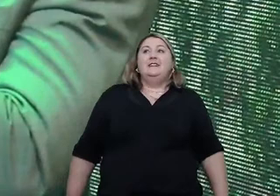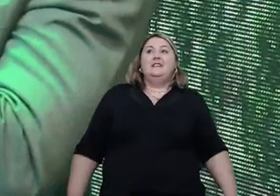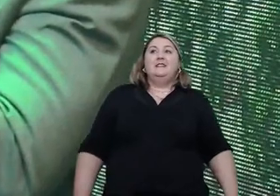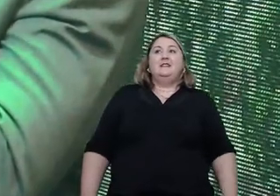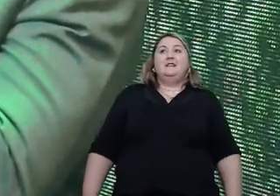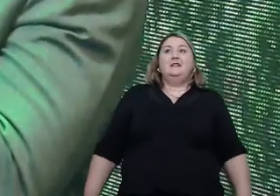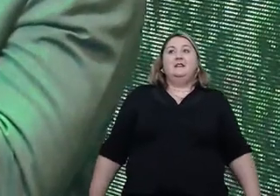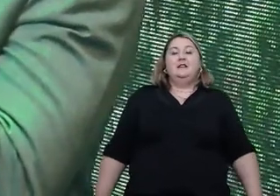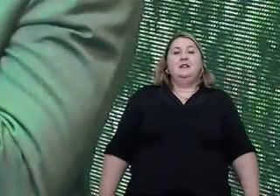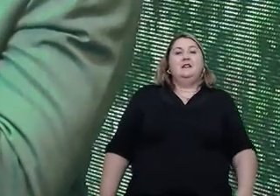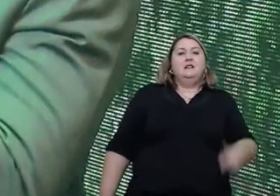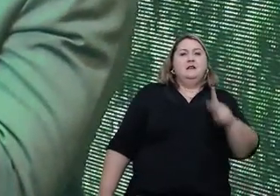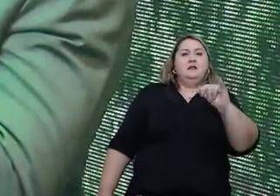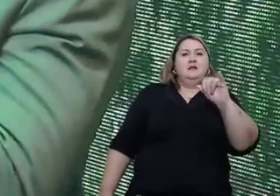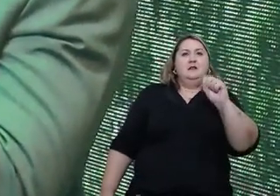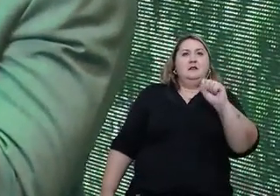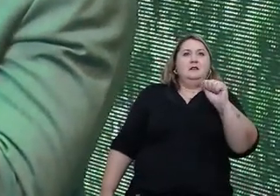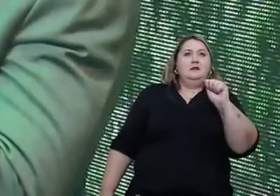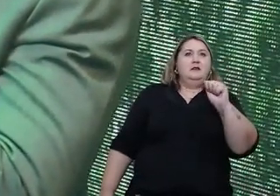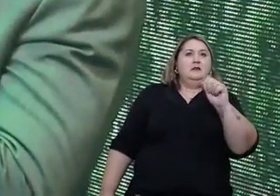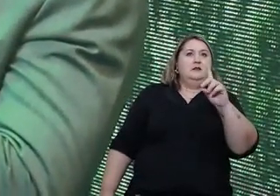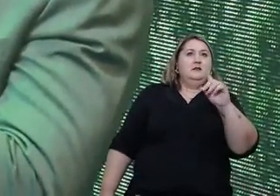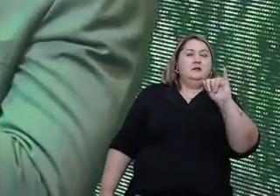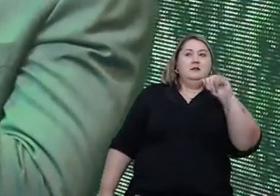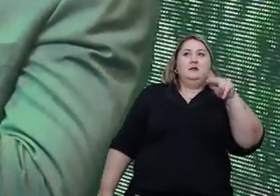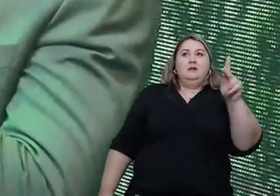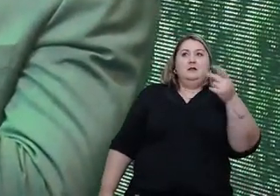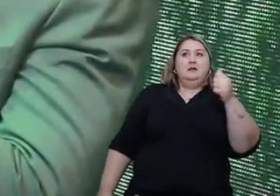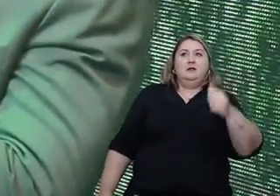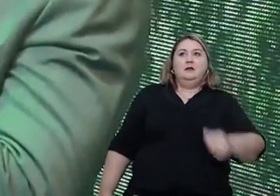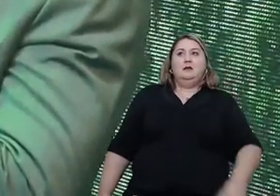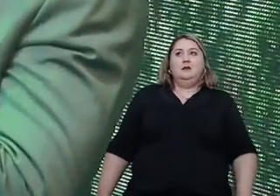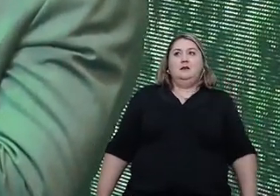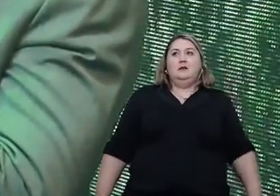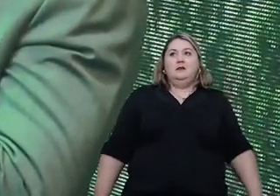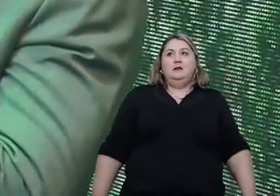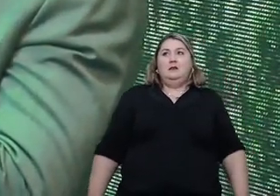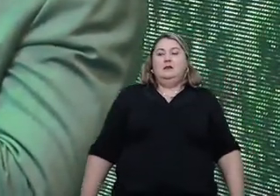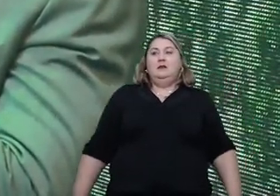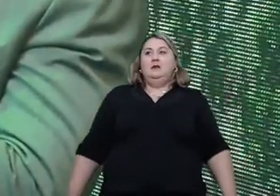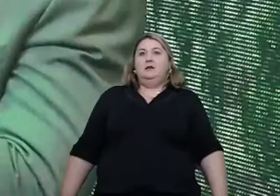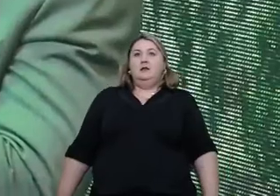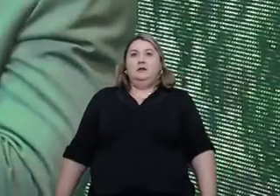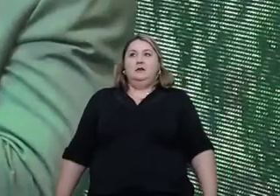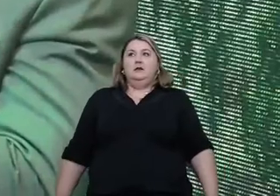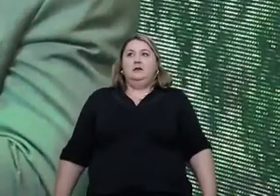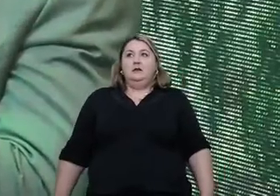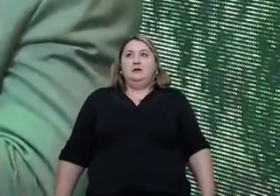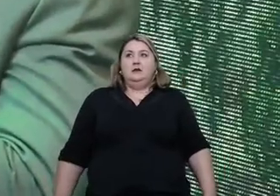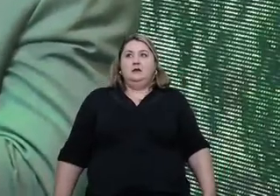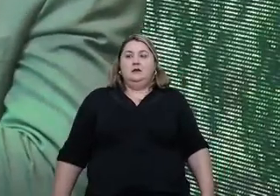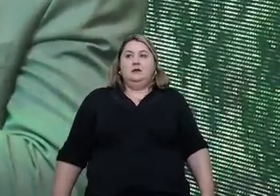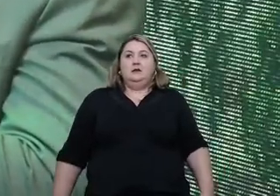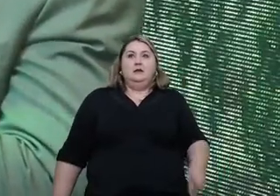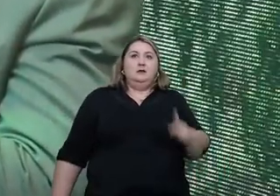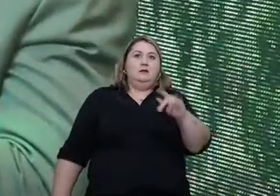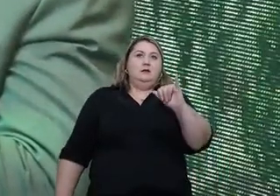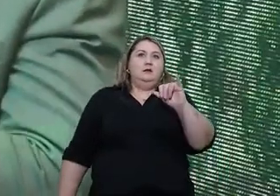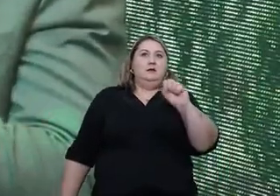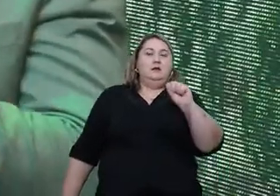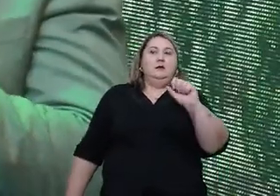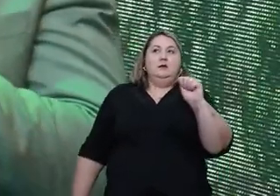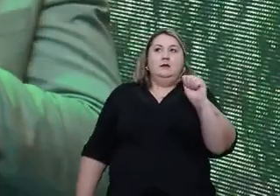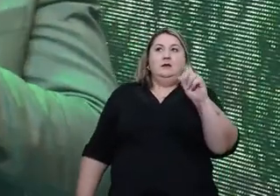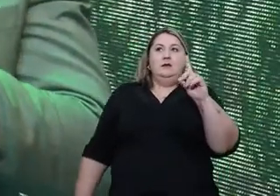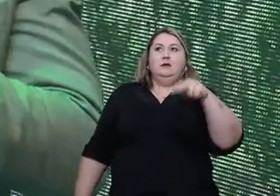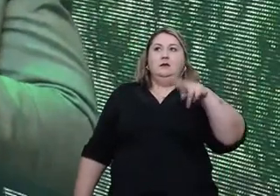tal da pisadinha aí, sai ou não? Como é que é esse negócio aí? A gente fez uma. Cantou, fez uma já. Aí? Cantou, tem mais alguma dessa aí que estão pedindo muito dessa tal da pisadinha. A gente veio tocar